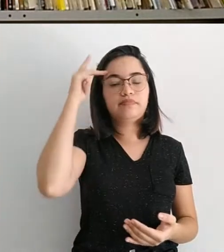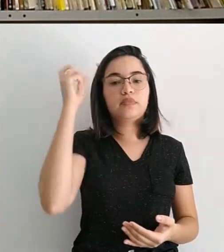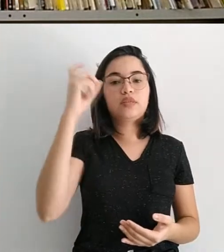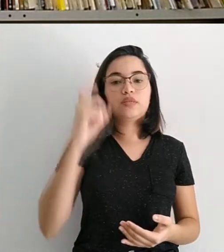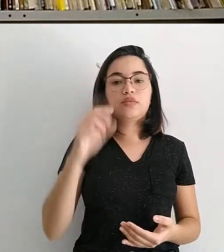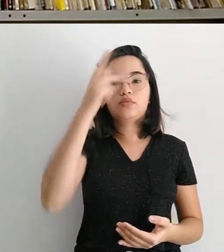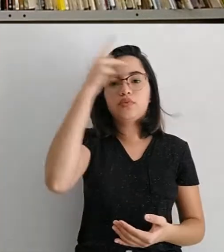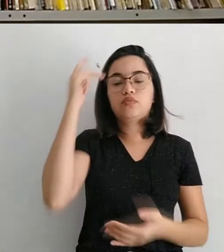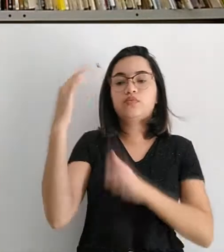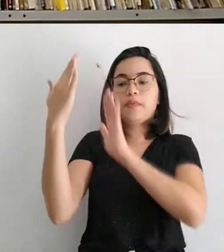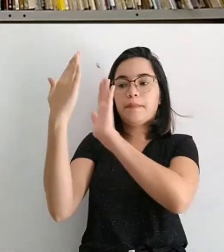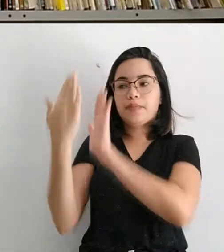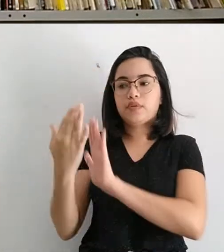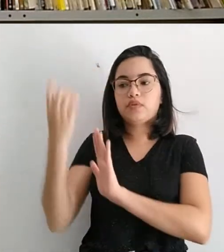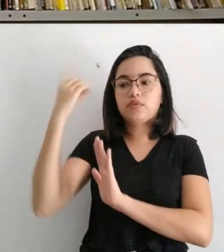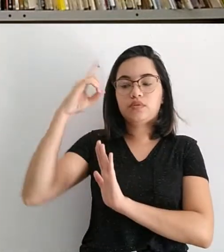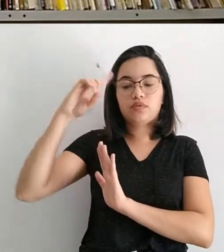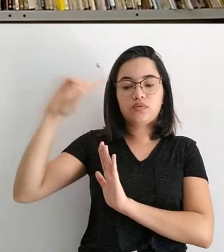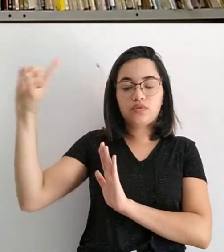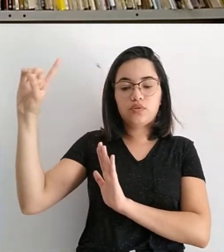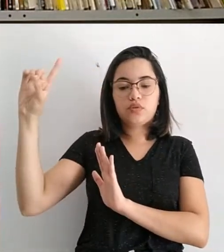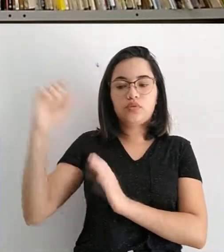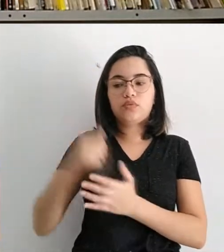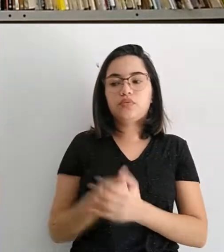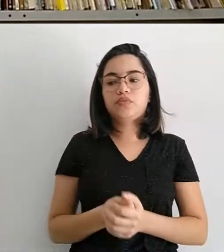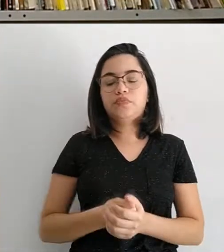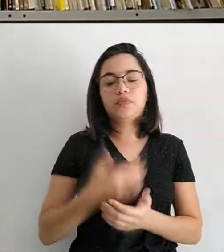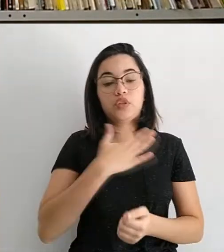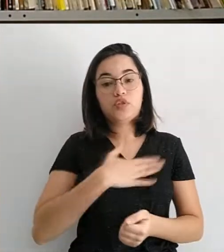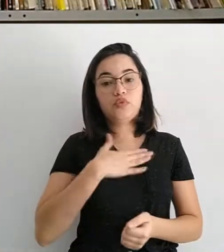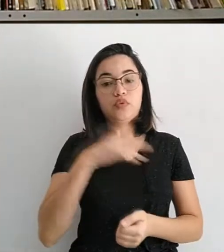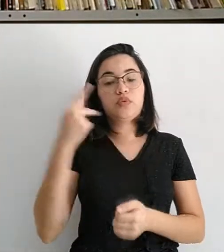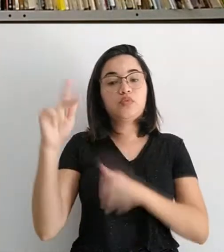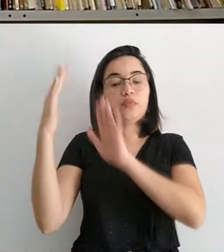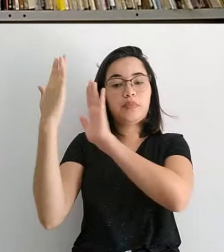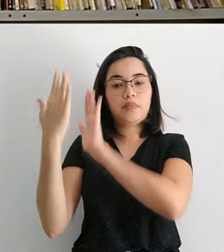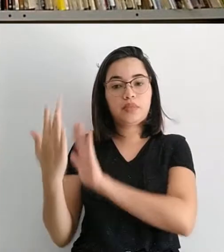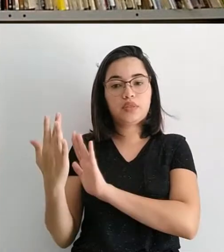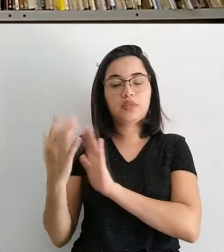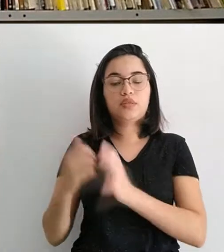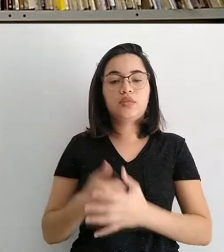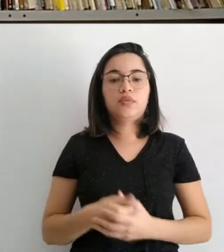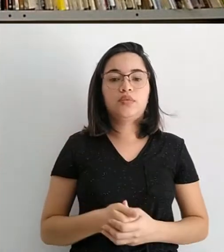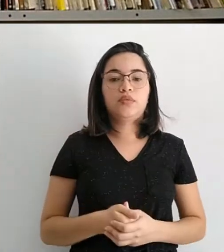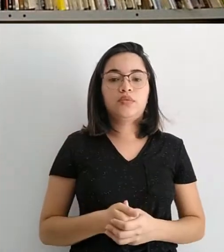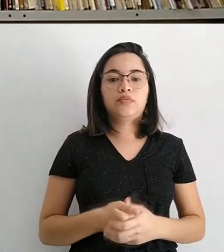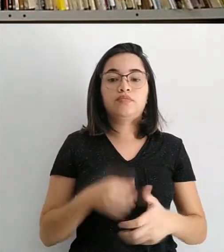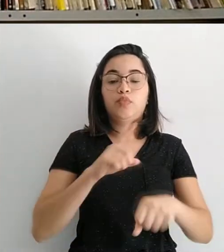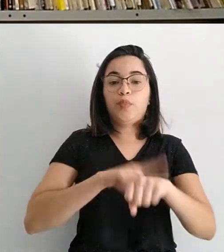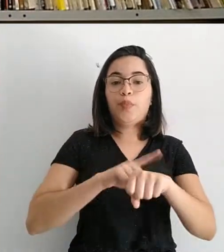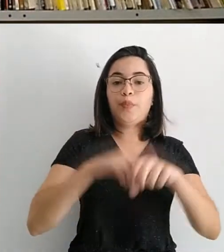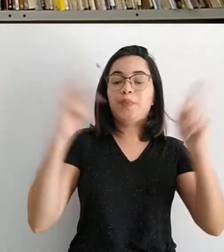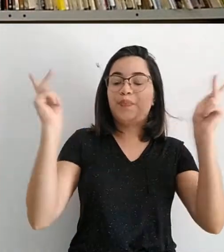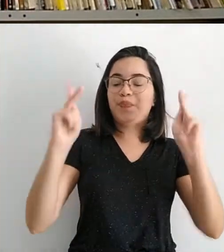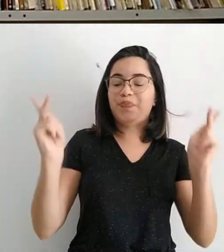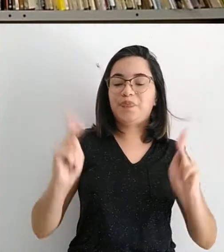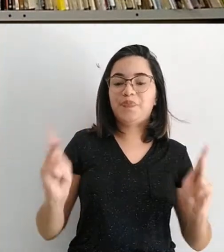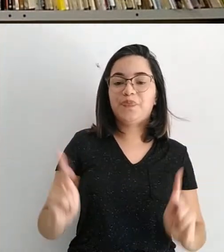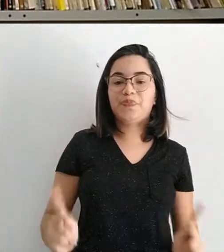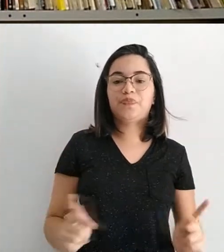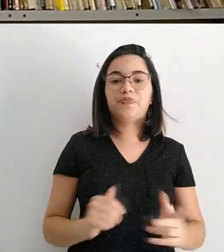que estão na presença de Deus, desfrutando da sua presença, de um momento de